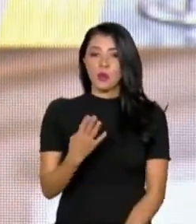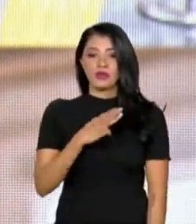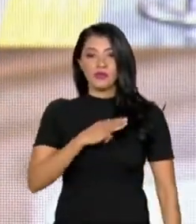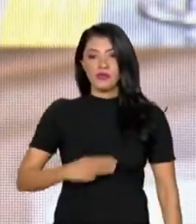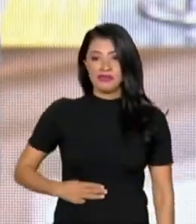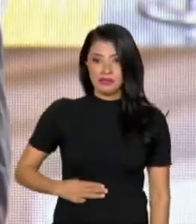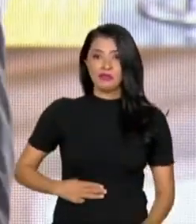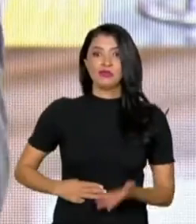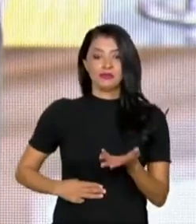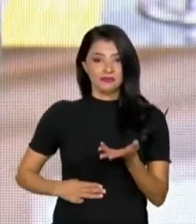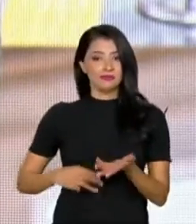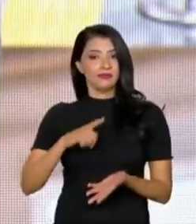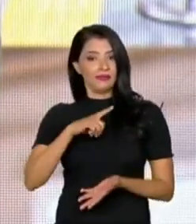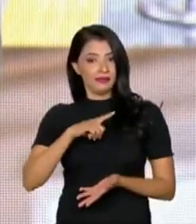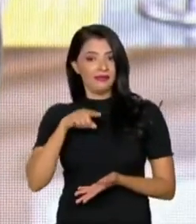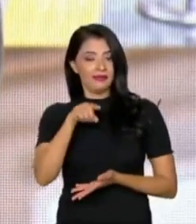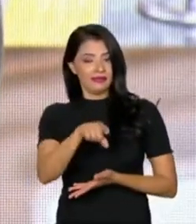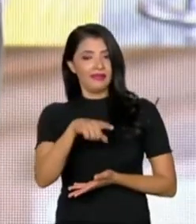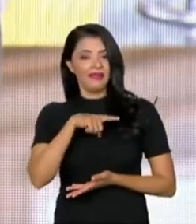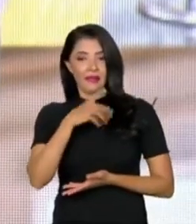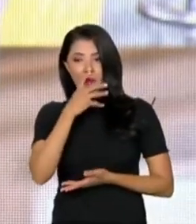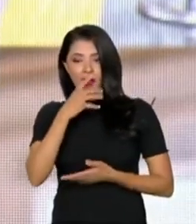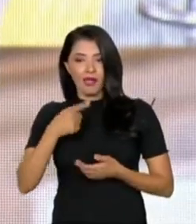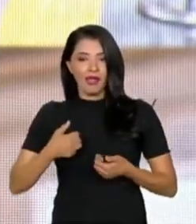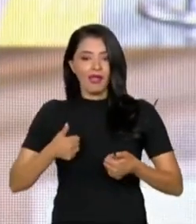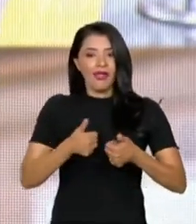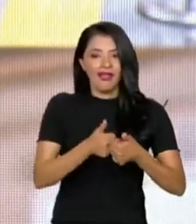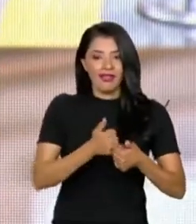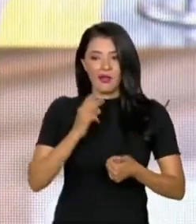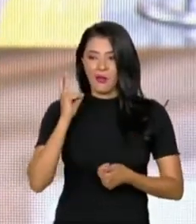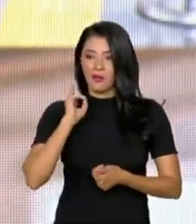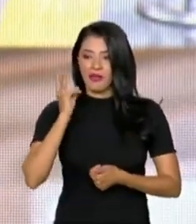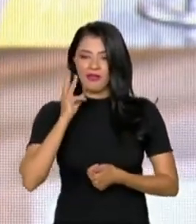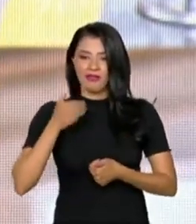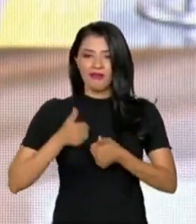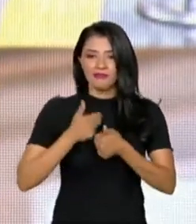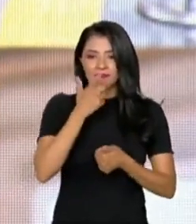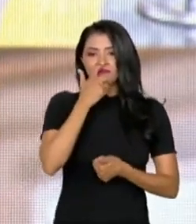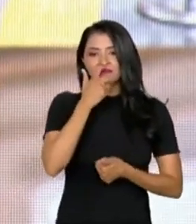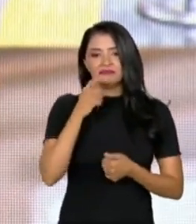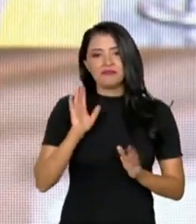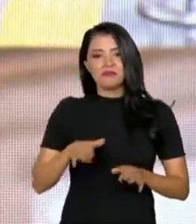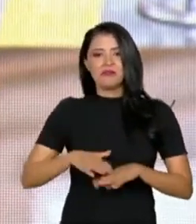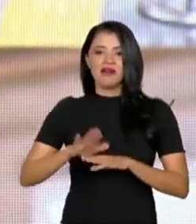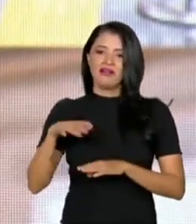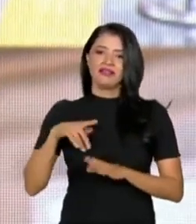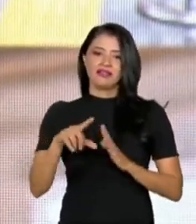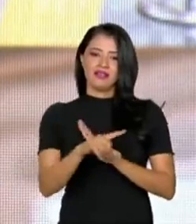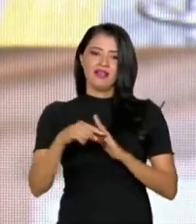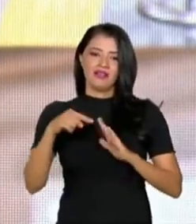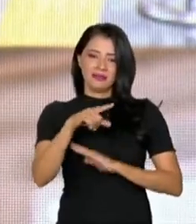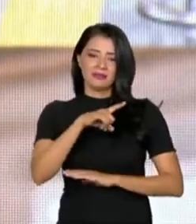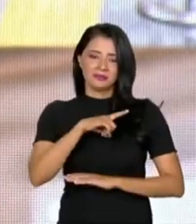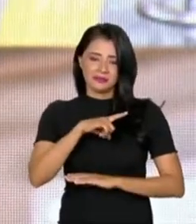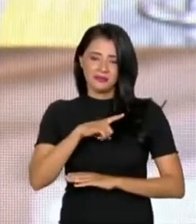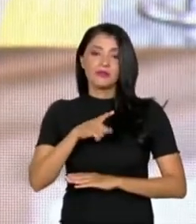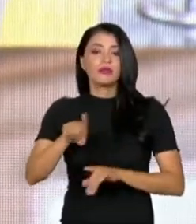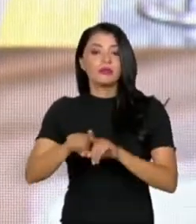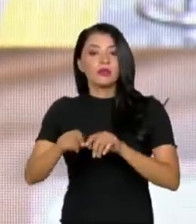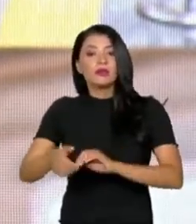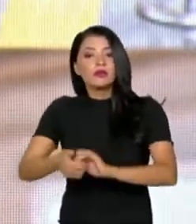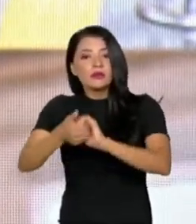Estado. Isso torna ainda mais próximo o Maranhão do Palácio do Planalto. Queria